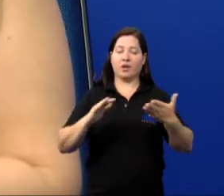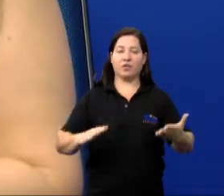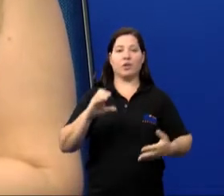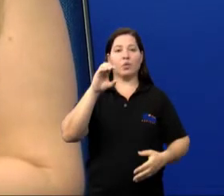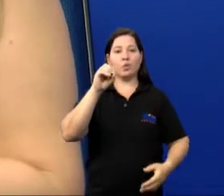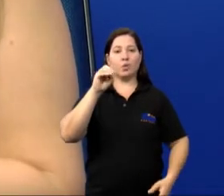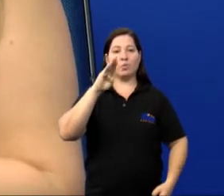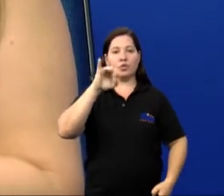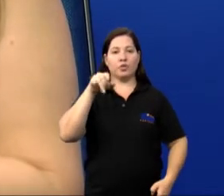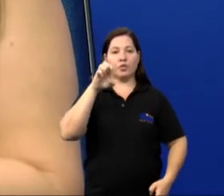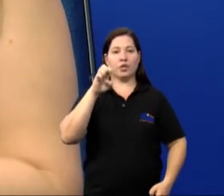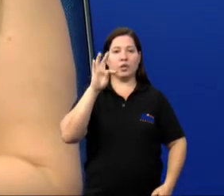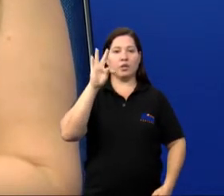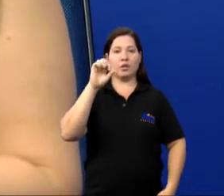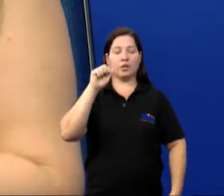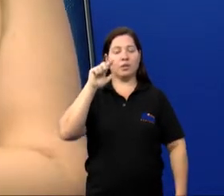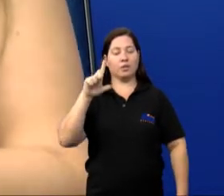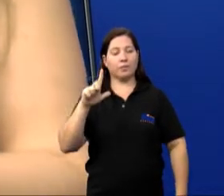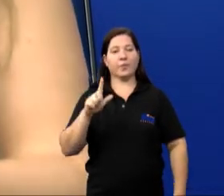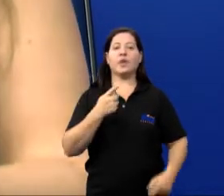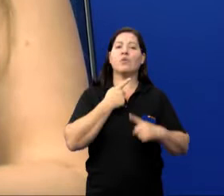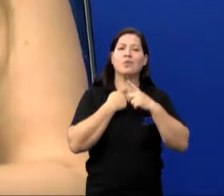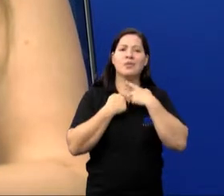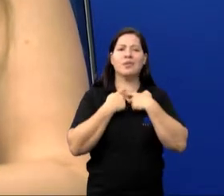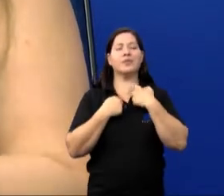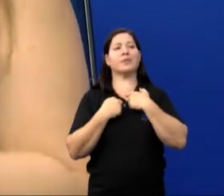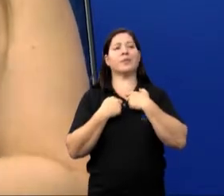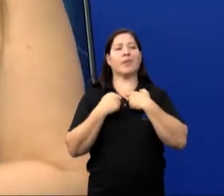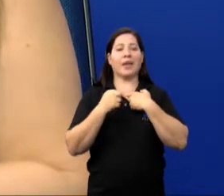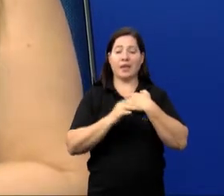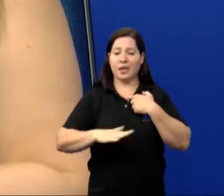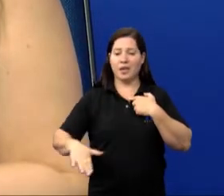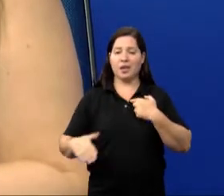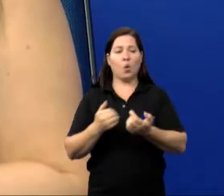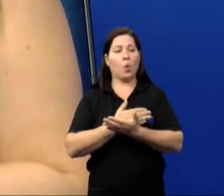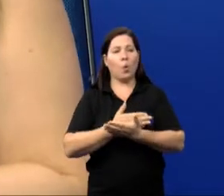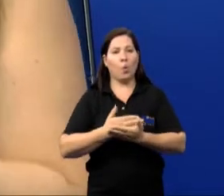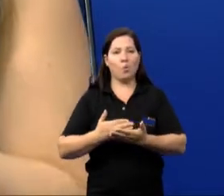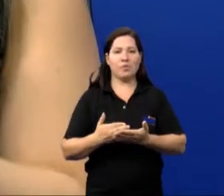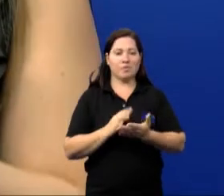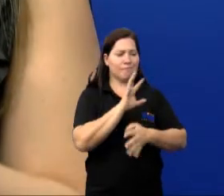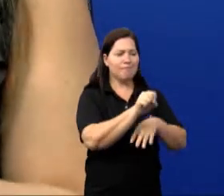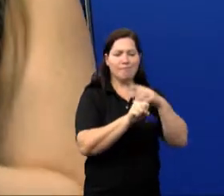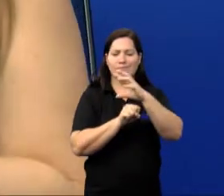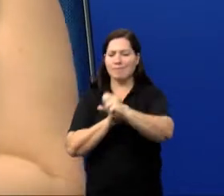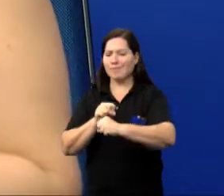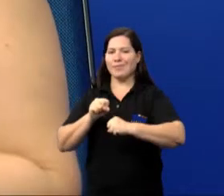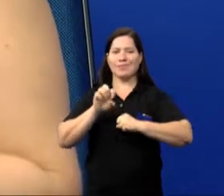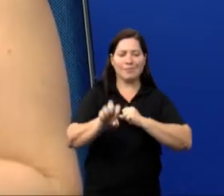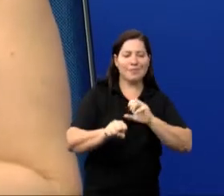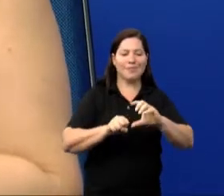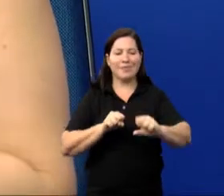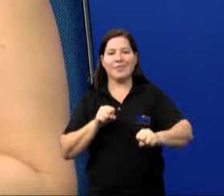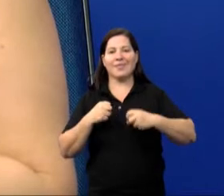é quando a criança começa a querer explorar os objetos ao seu redor. E é nesse momento em que nós, enquanto pais e